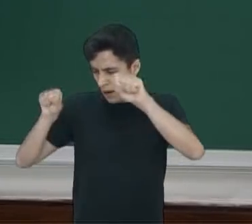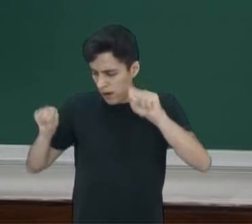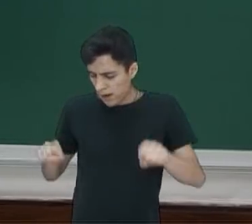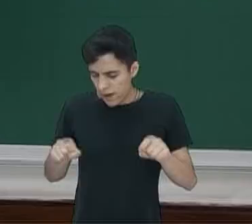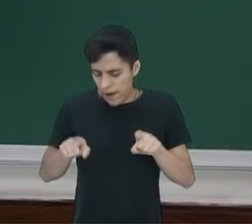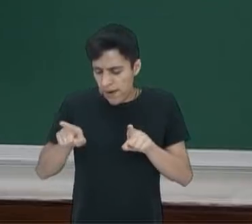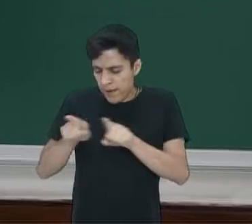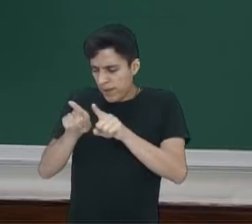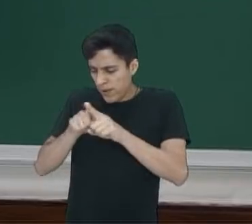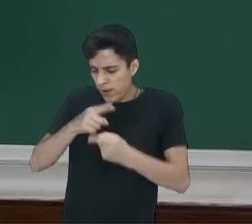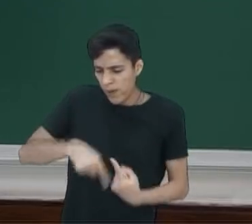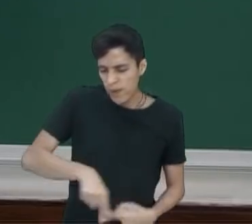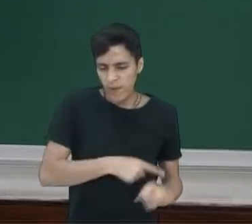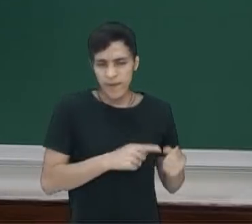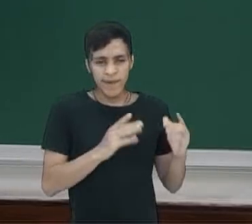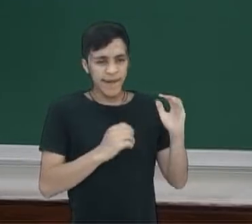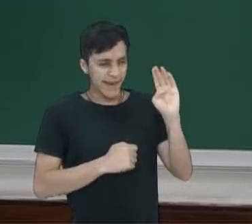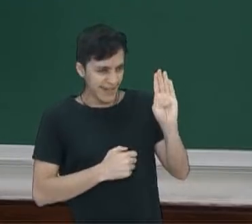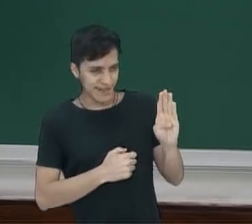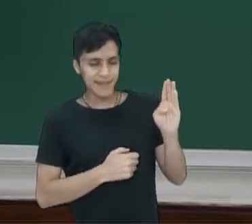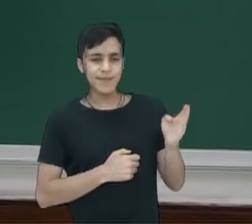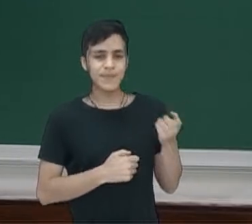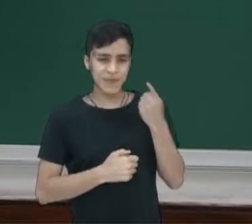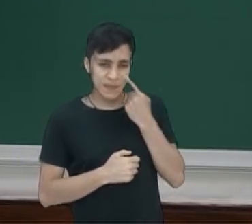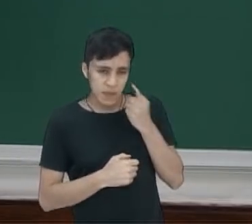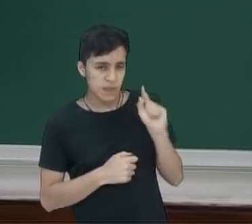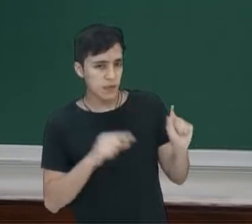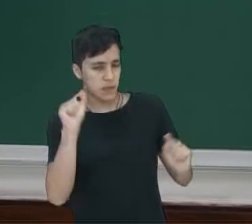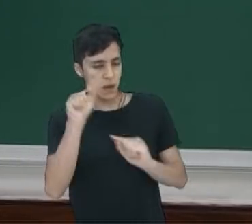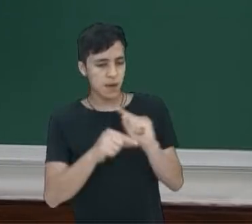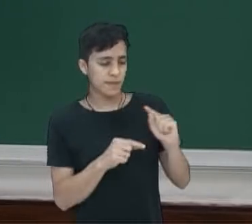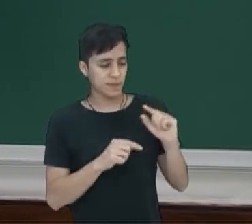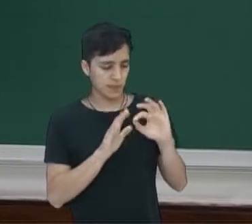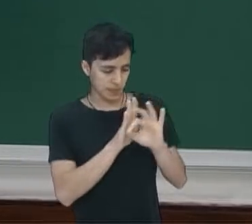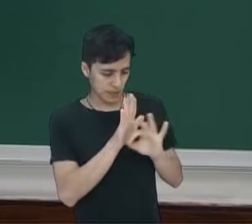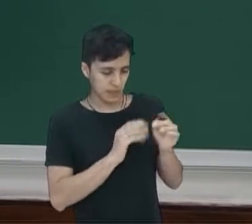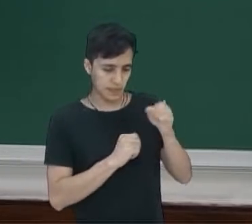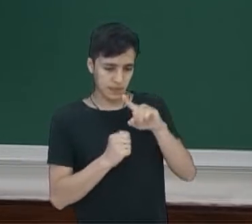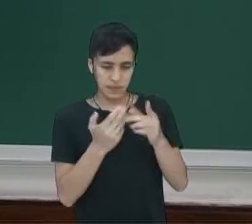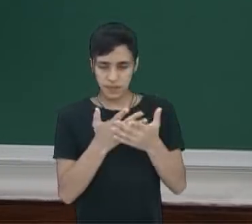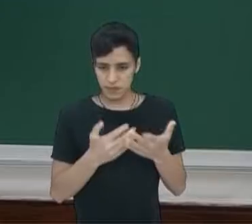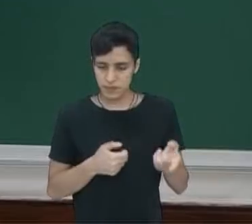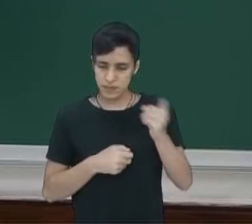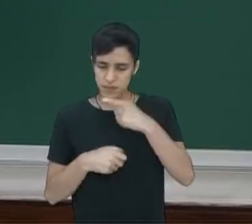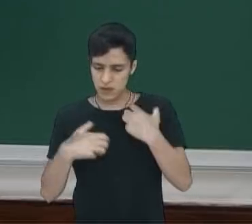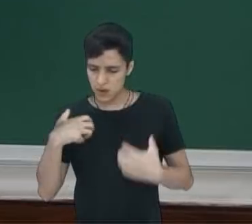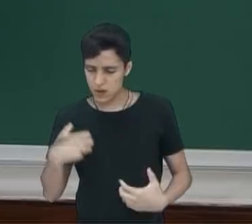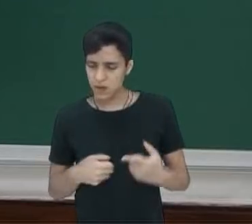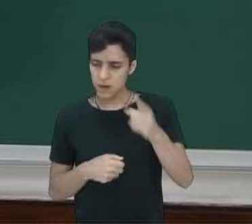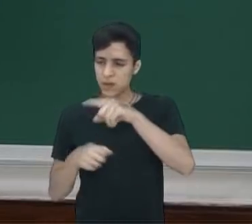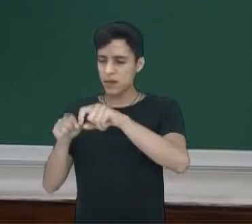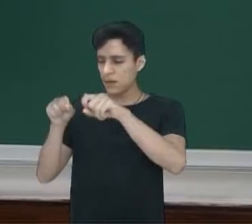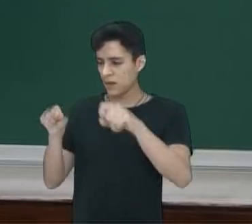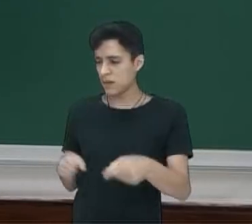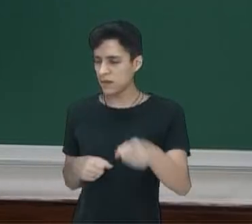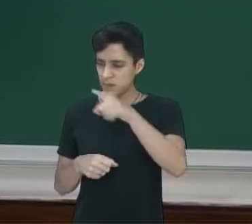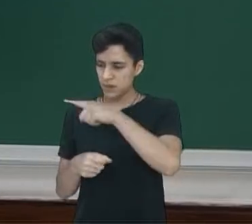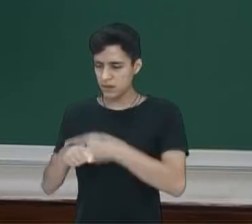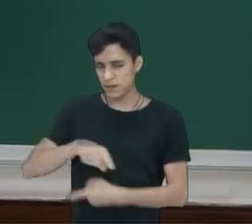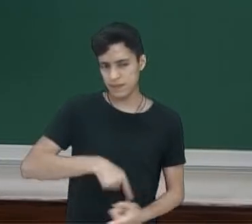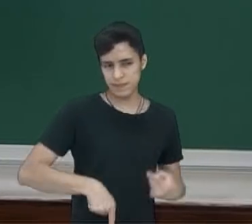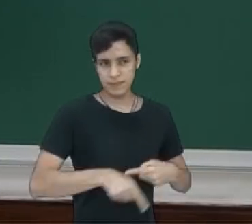e organismo. Na opção B, temos aqui célula, tecidos, órgãos, sistemas